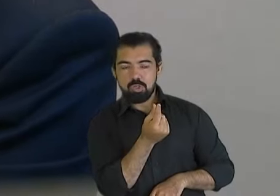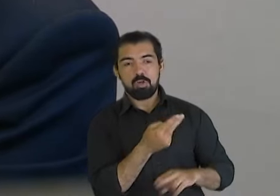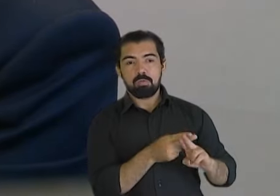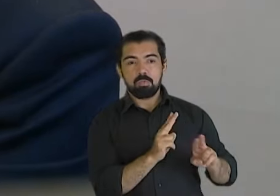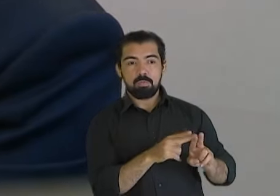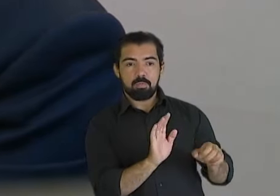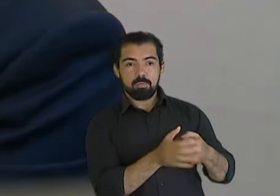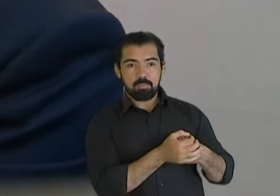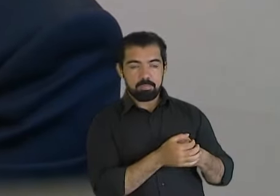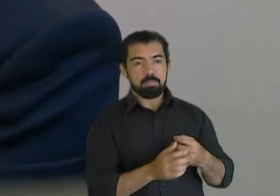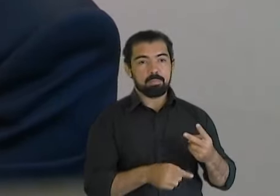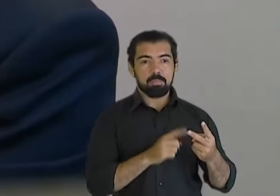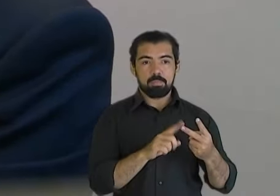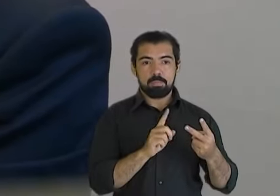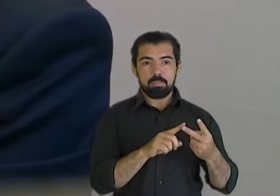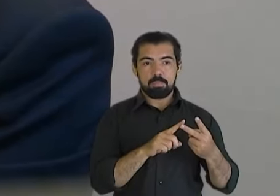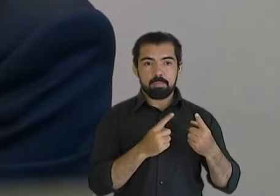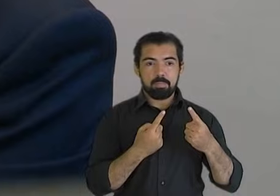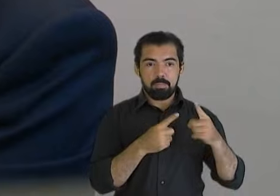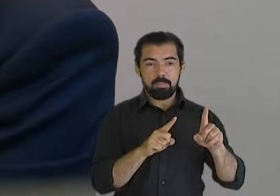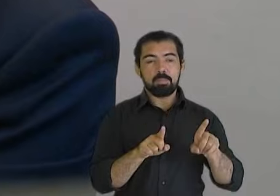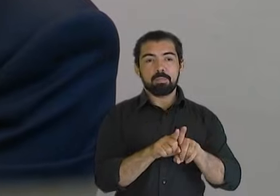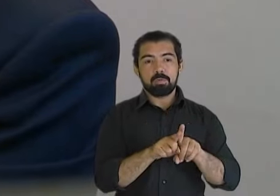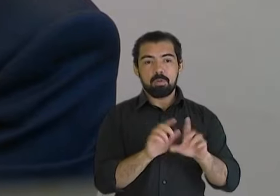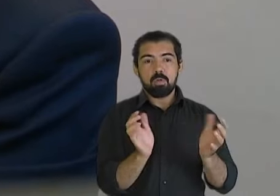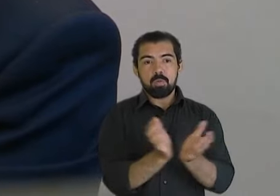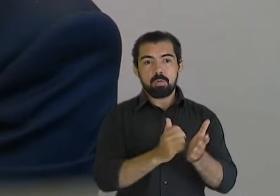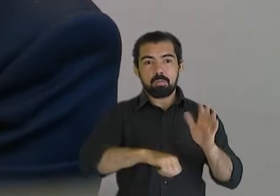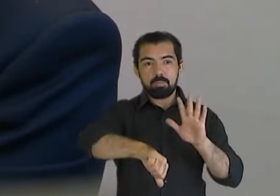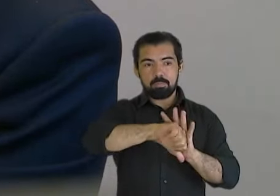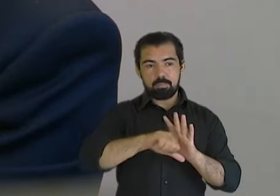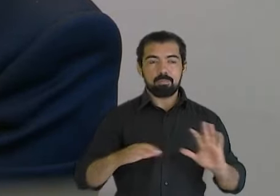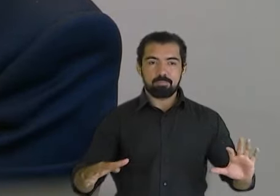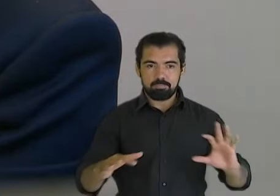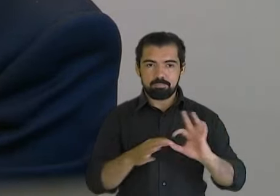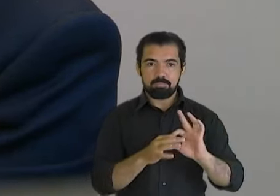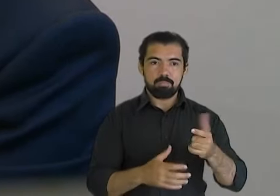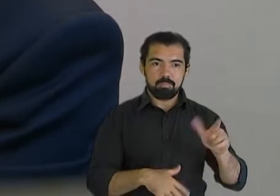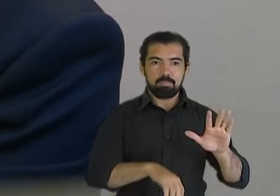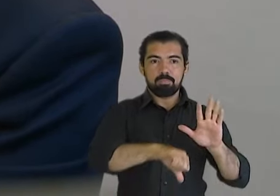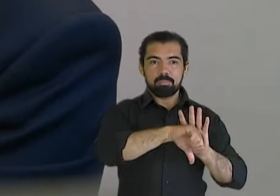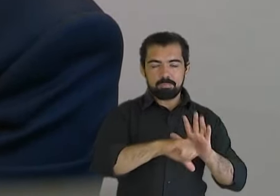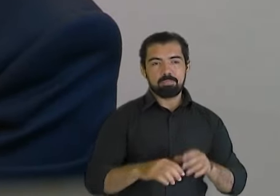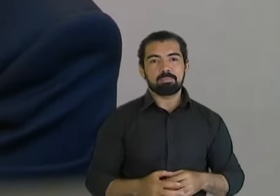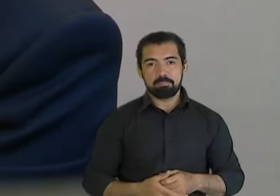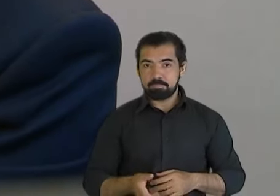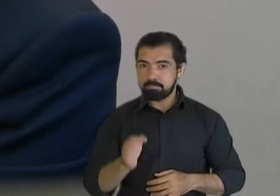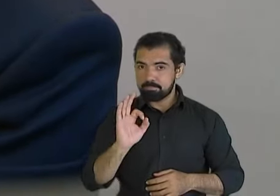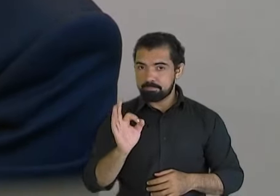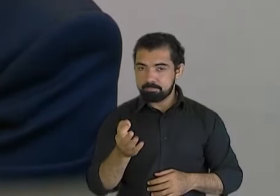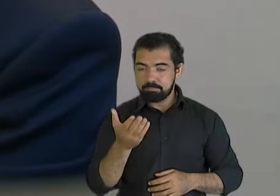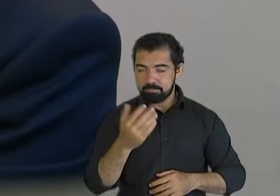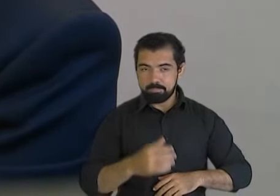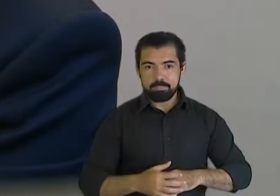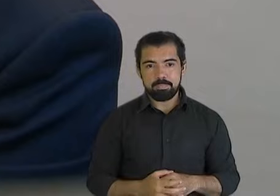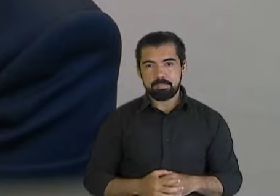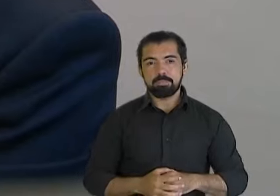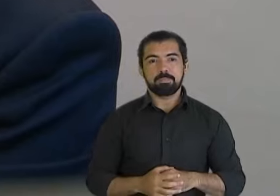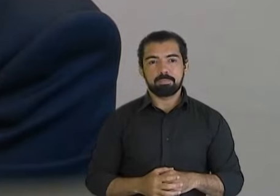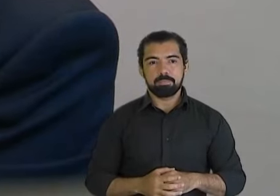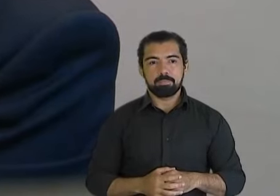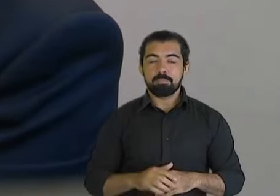ordem tributária, de organizações criminosas. Geralmente está associada ao crime, né? Exato, né? Inclusive,